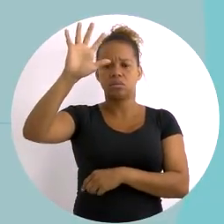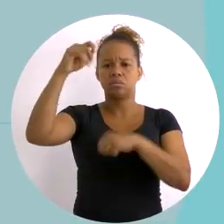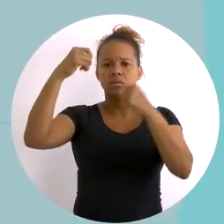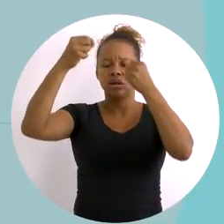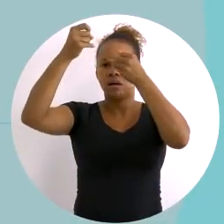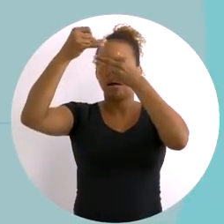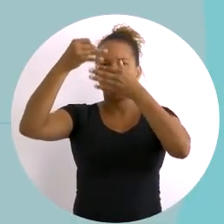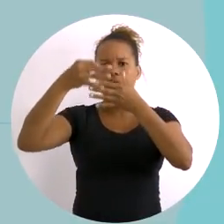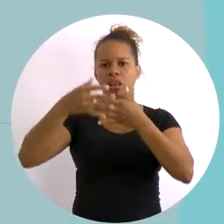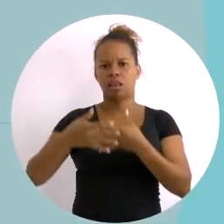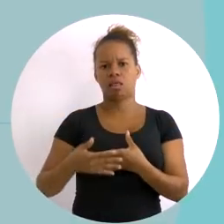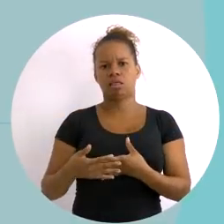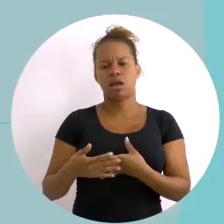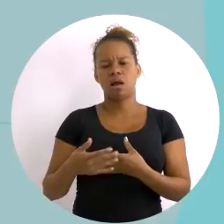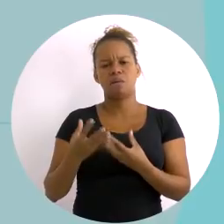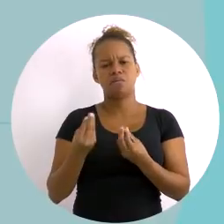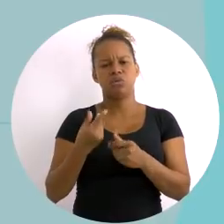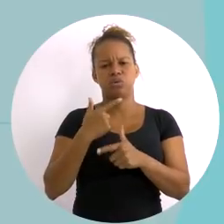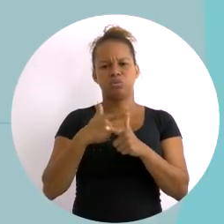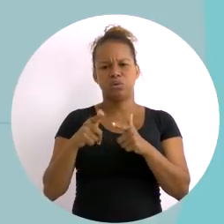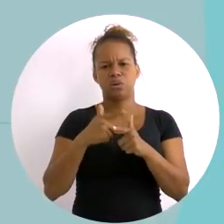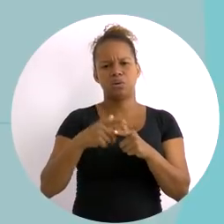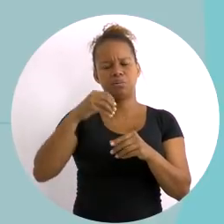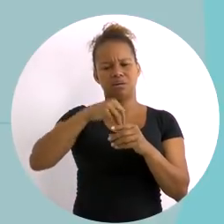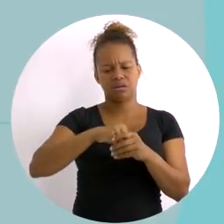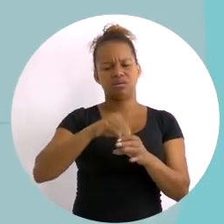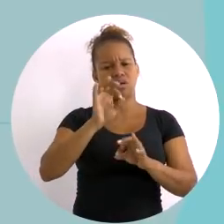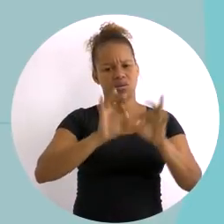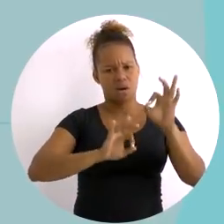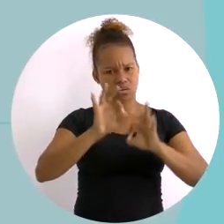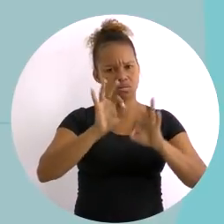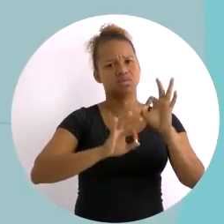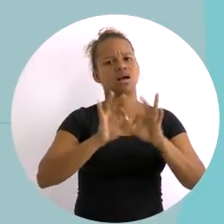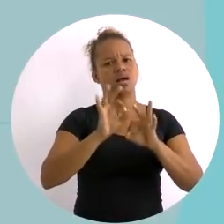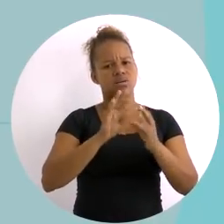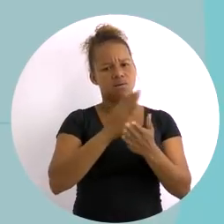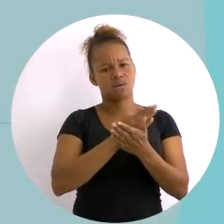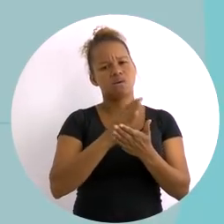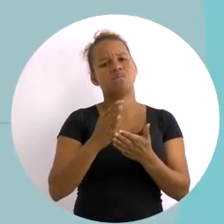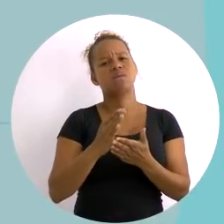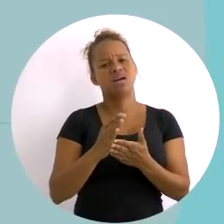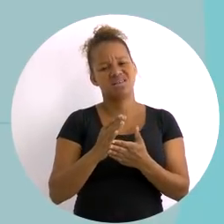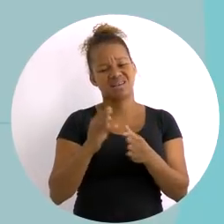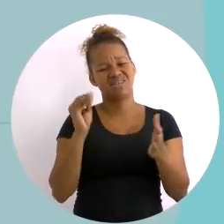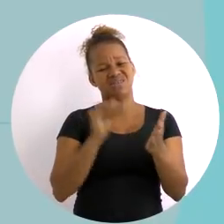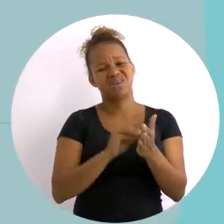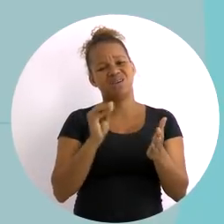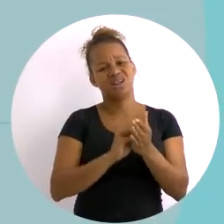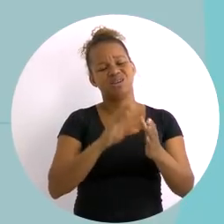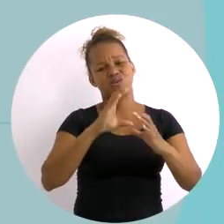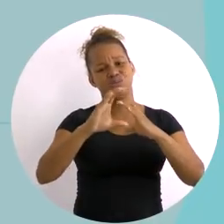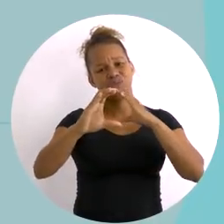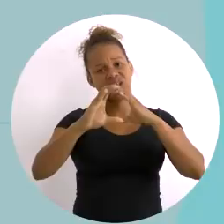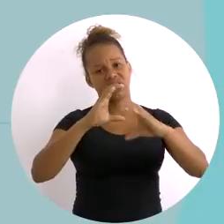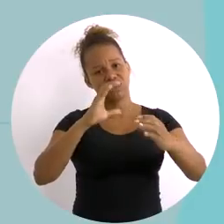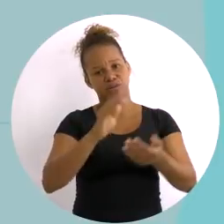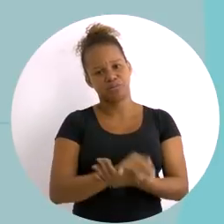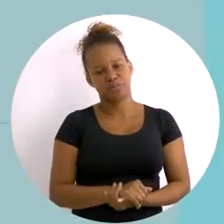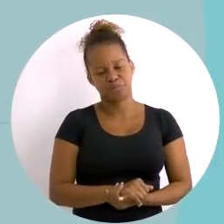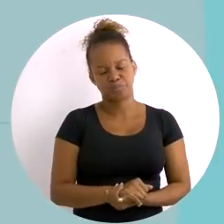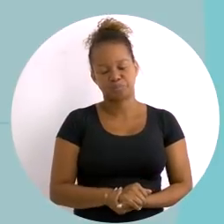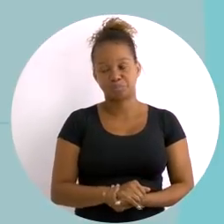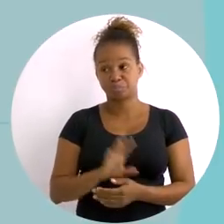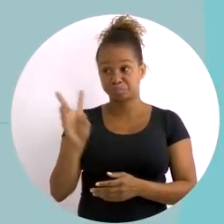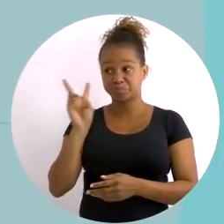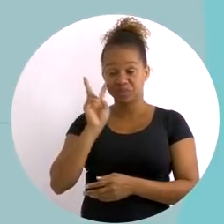relatar. Muitos problemas dentro das organizações começam com a falha de comunicação.